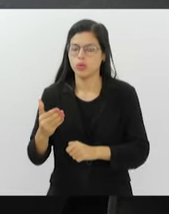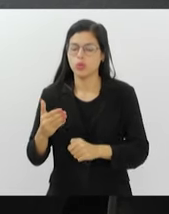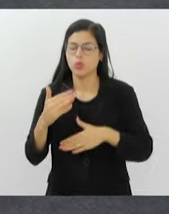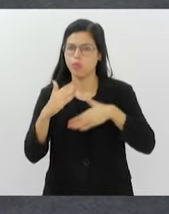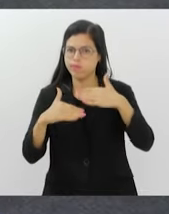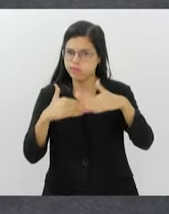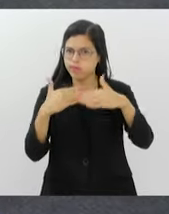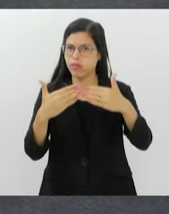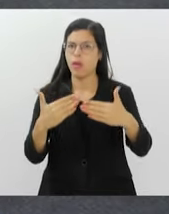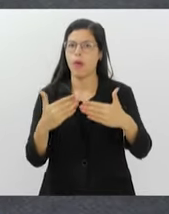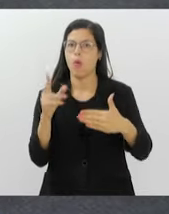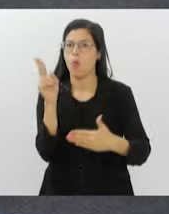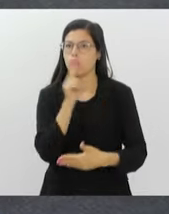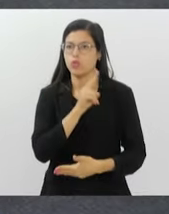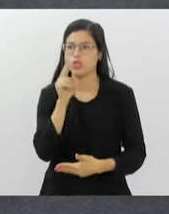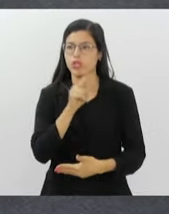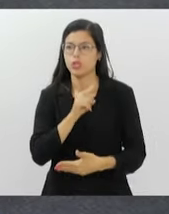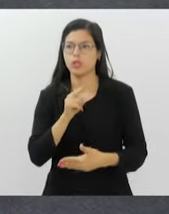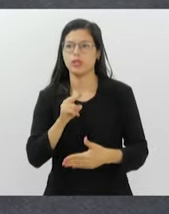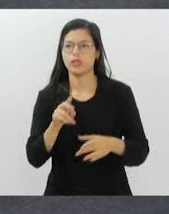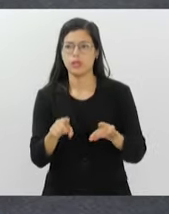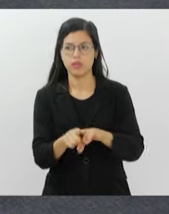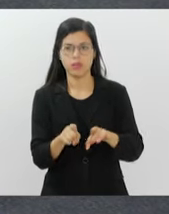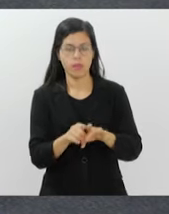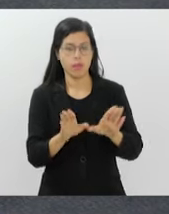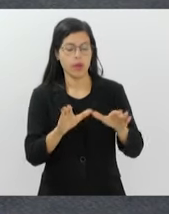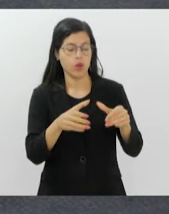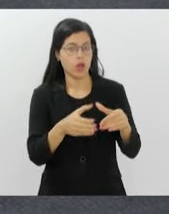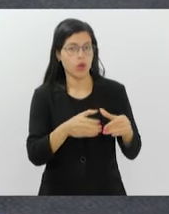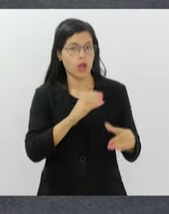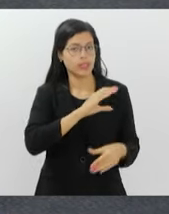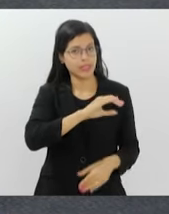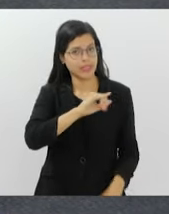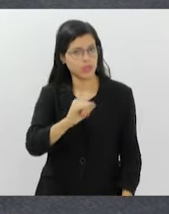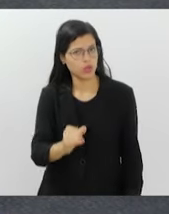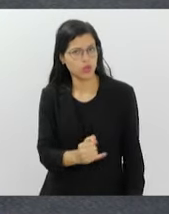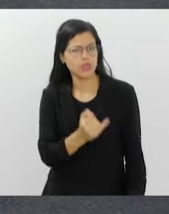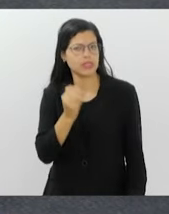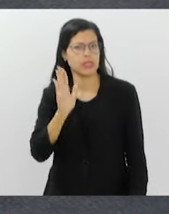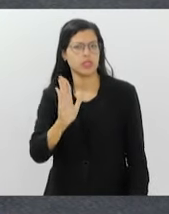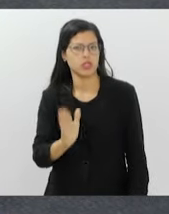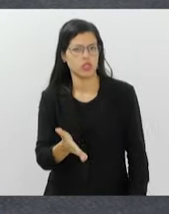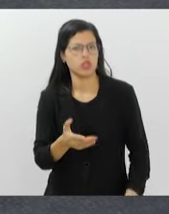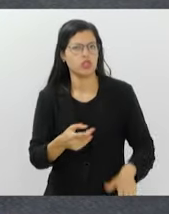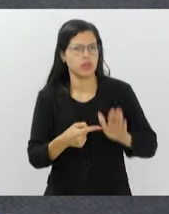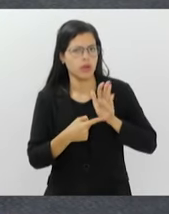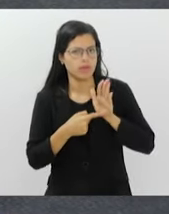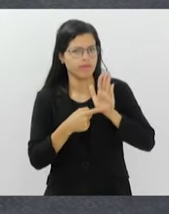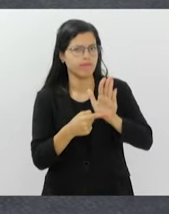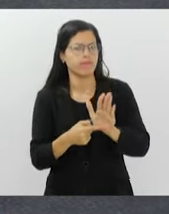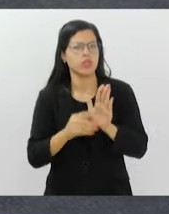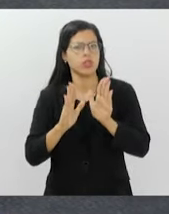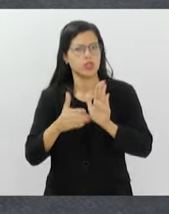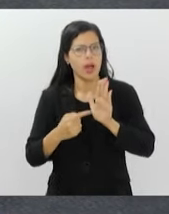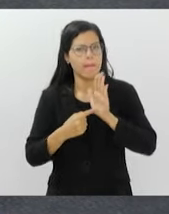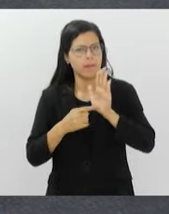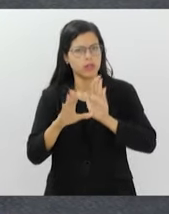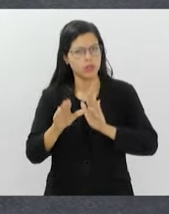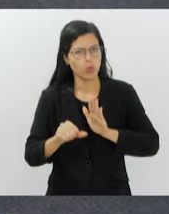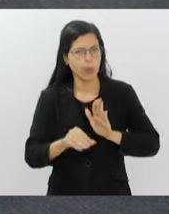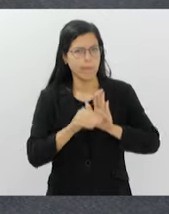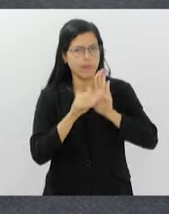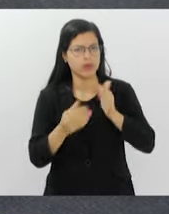aí A Urgência a ccj já se manifestou a ccj já apresentou emendas E